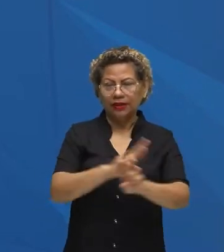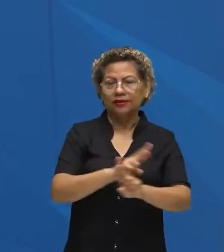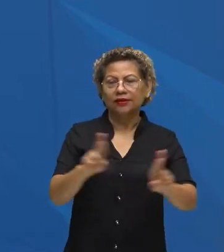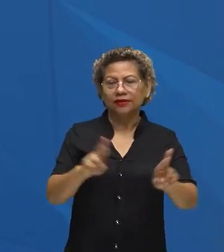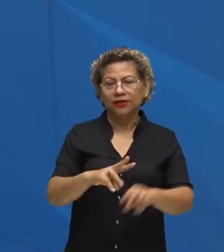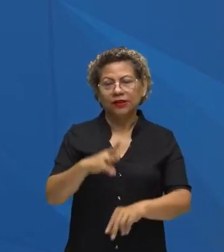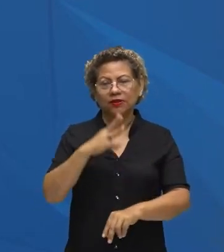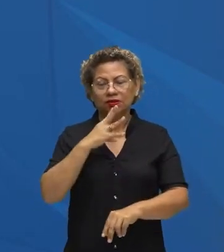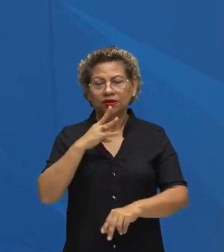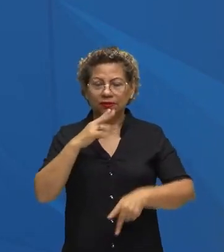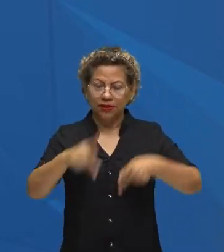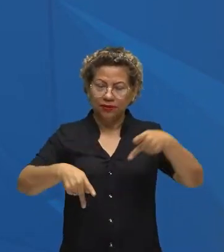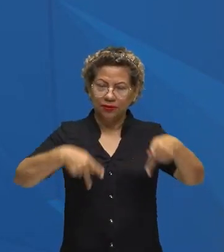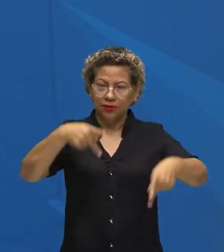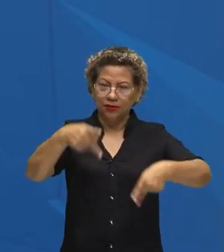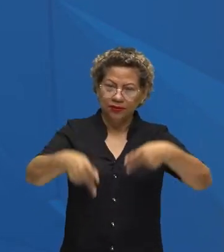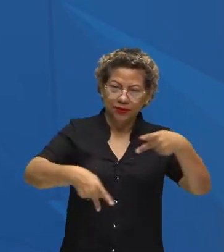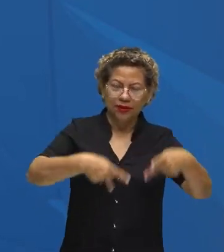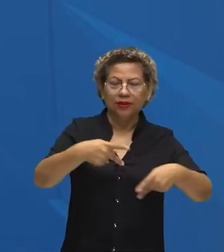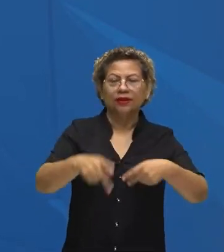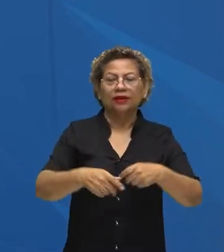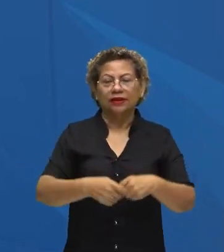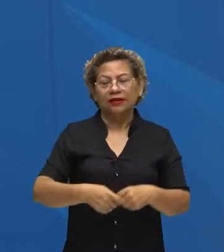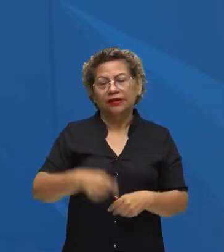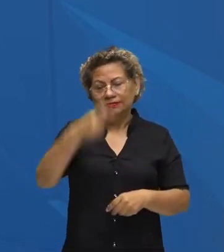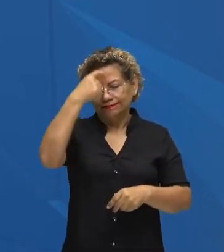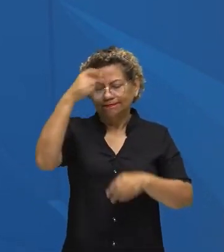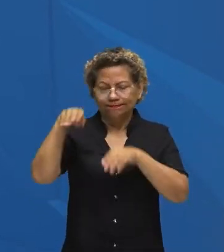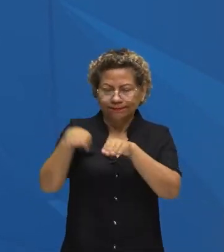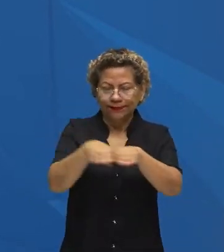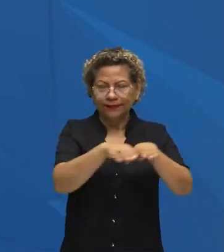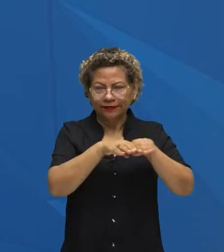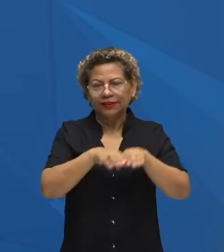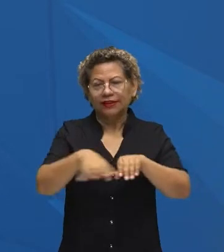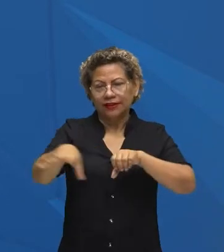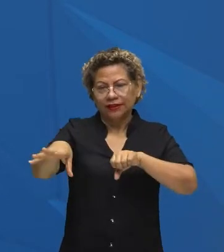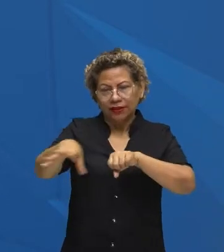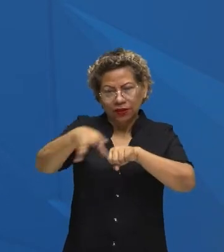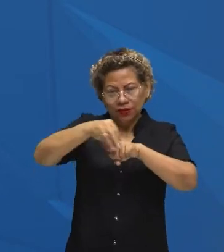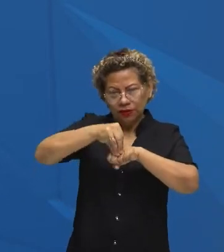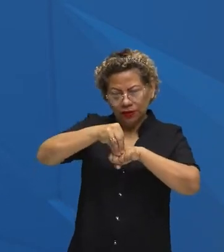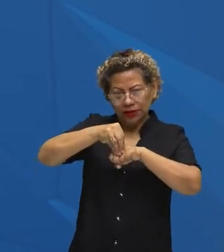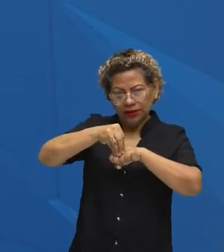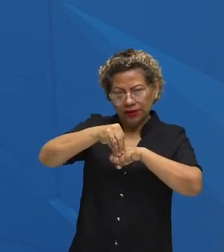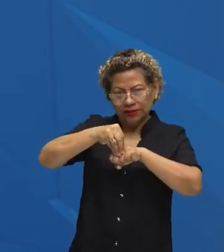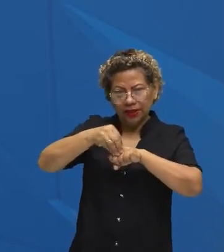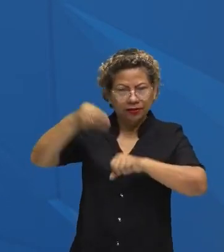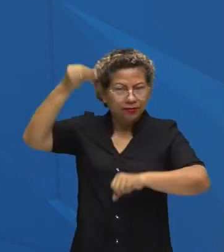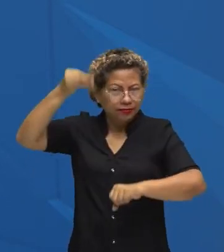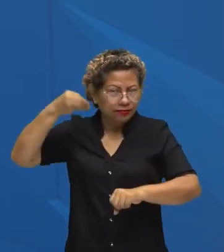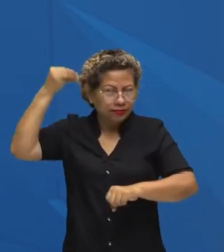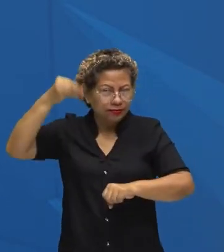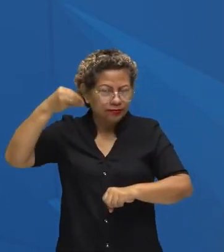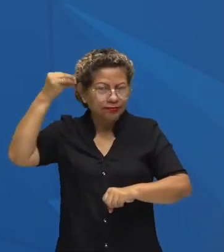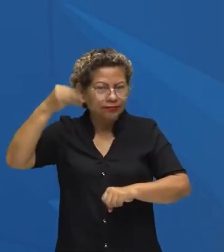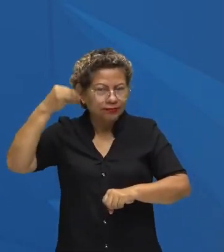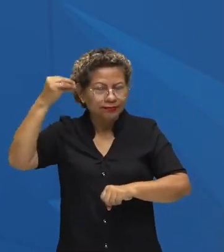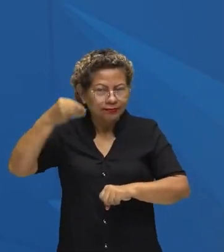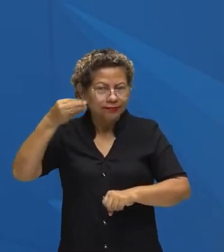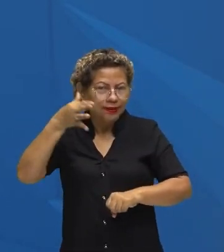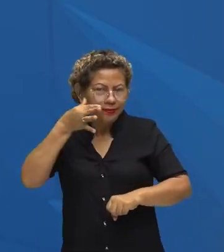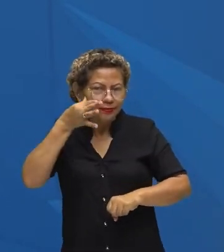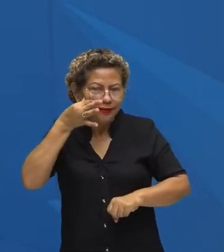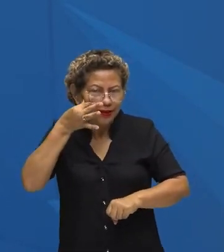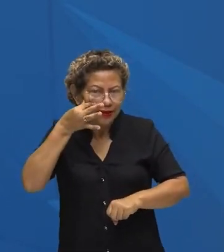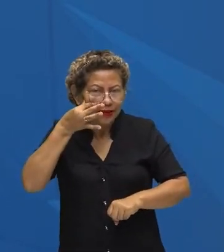conhecimento popular, né, esse conhecimento empírico, ao senso comum, mas que a gente traz para o nosso cotidiano. Muitos deles realmente não nos